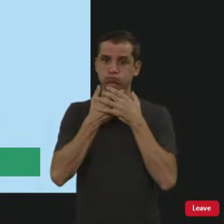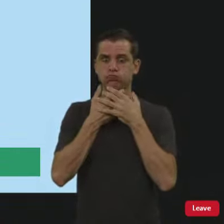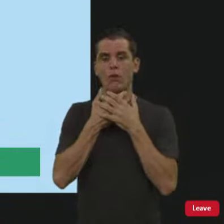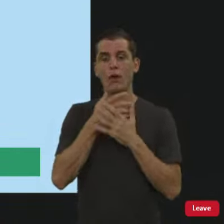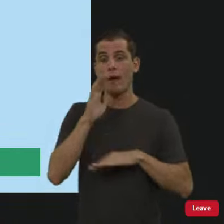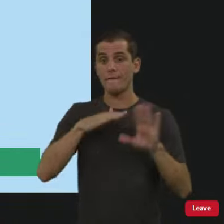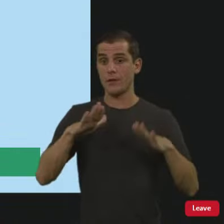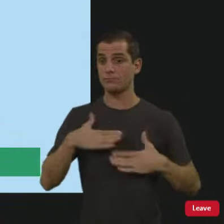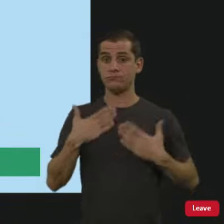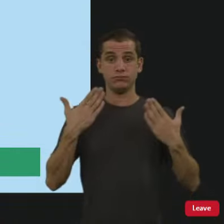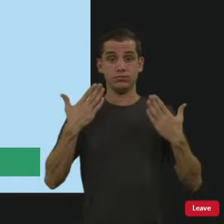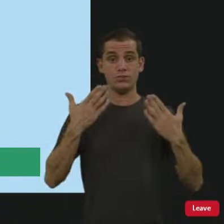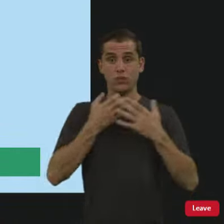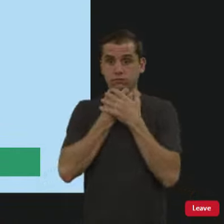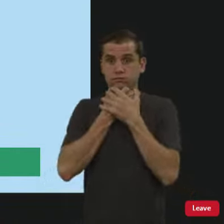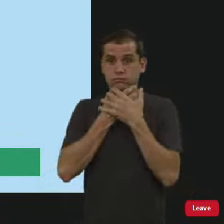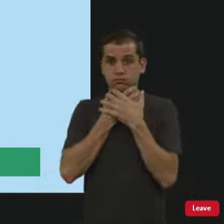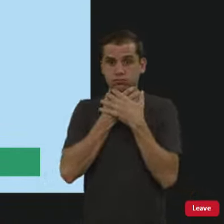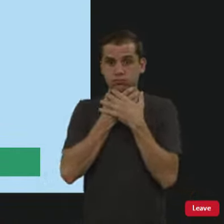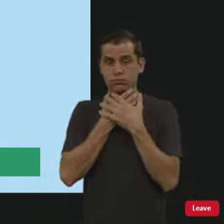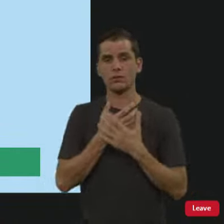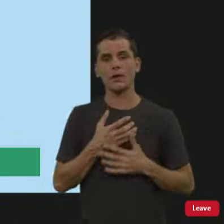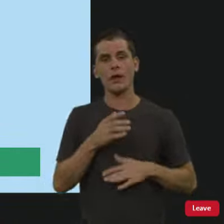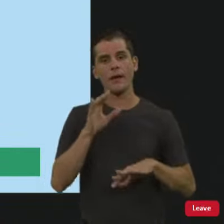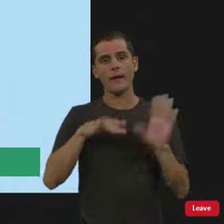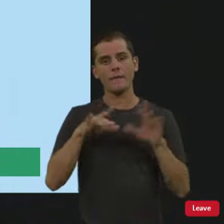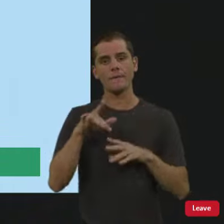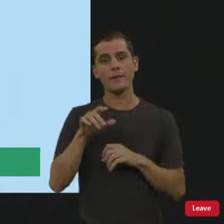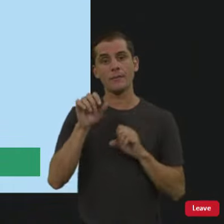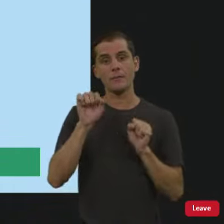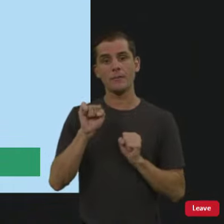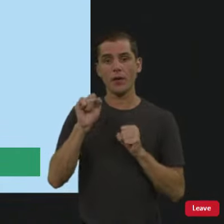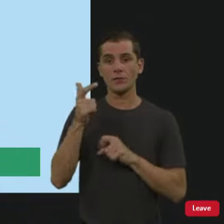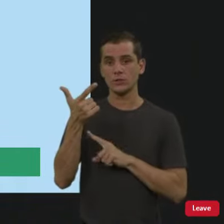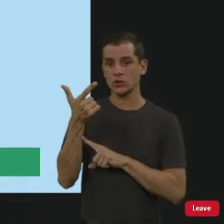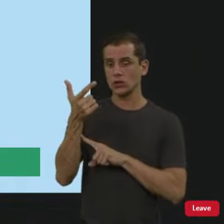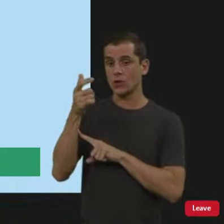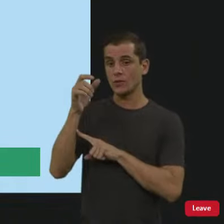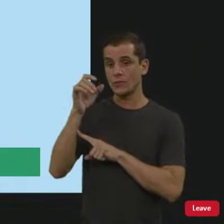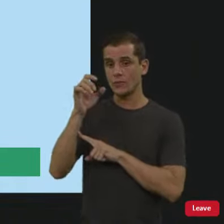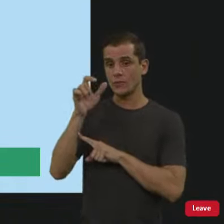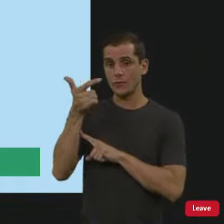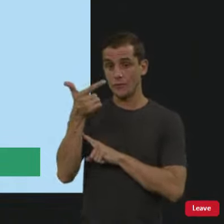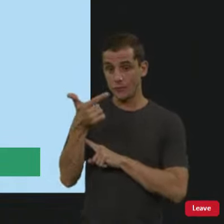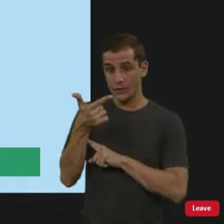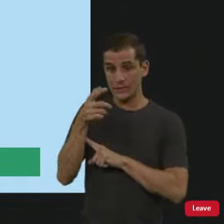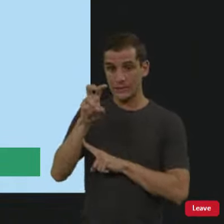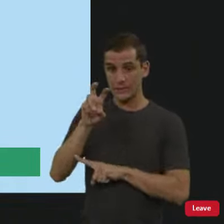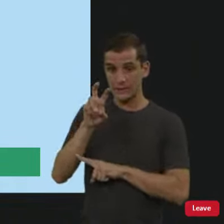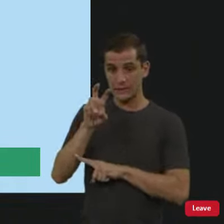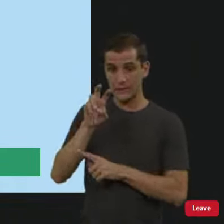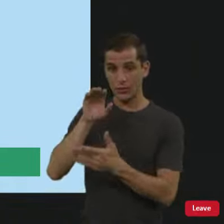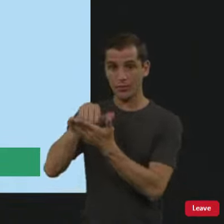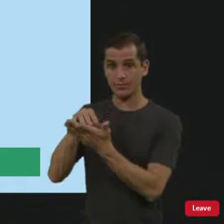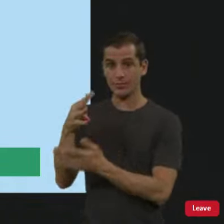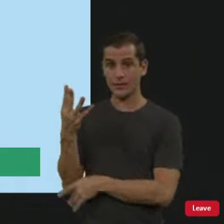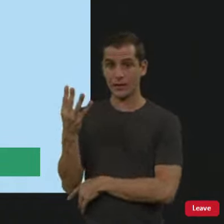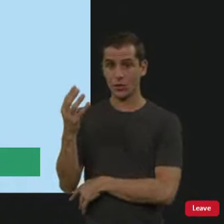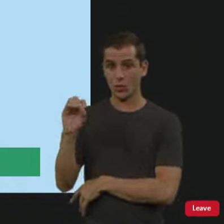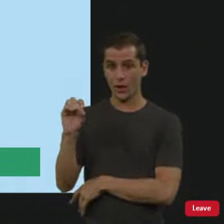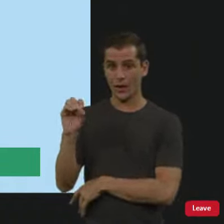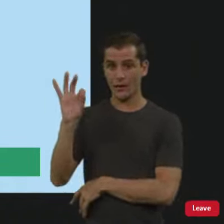inesperada, e esse edema pode acontecer em 25% a 40% dos pacientes. Então, uma chance